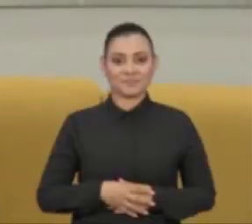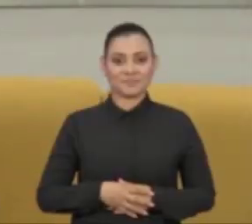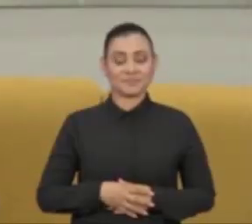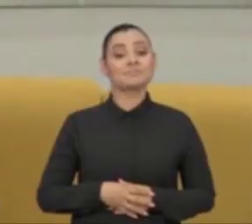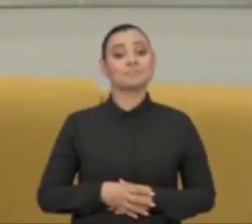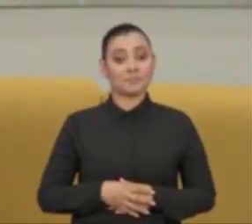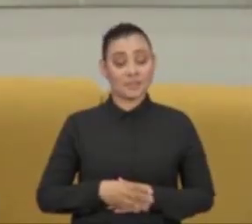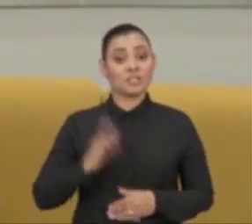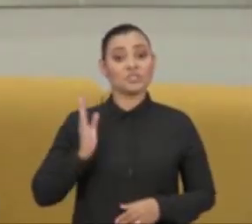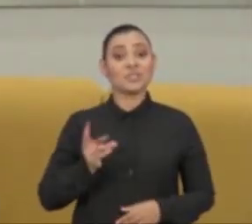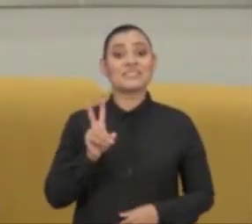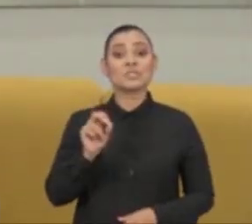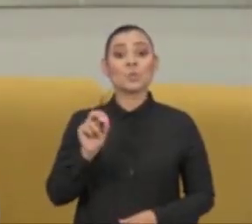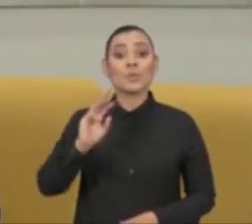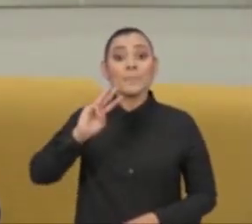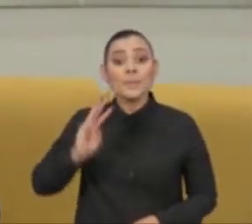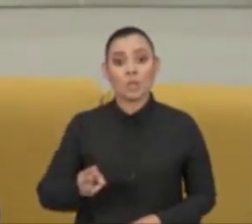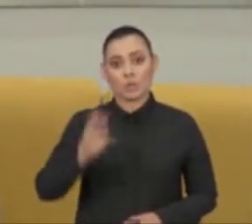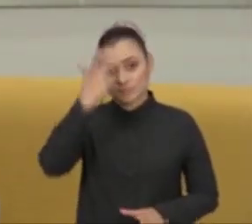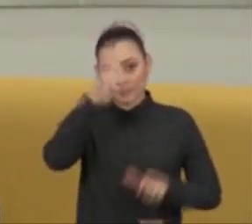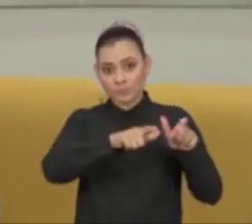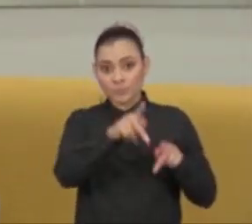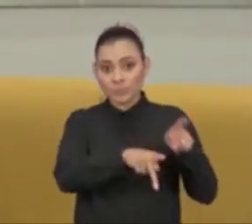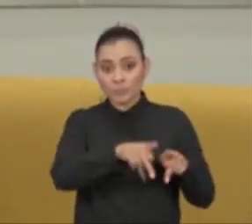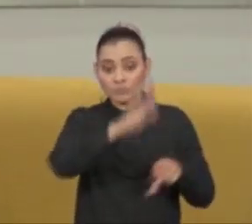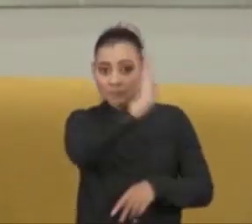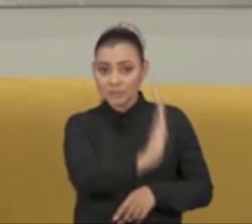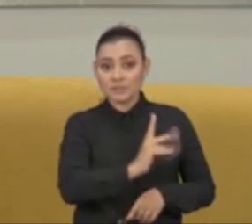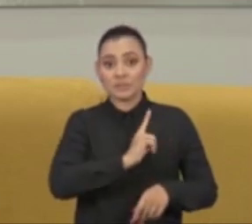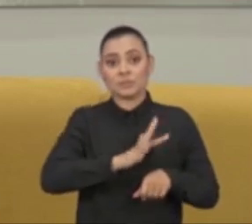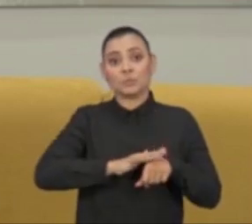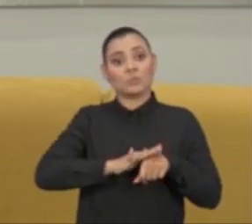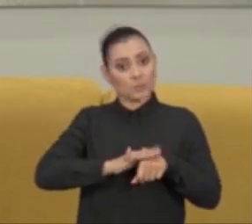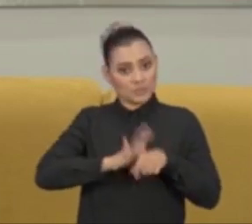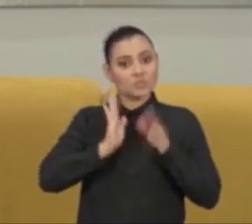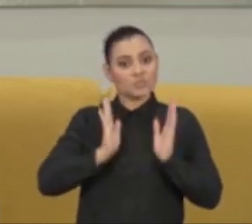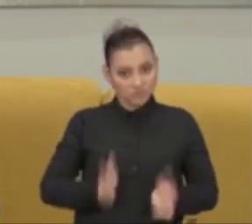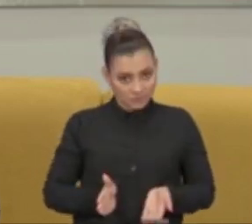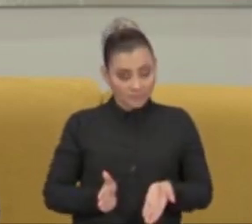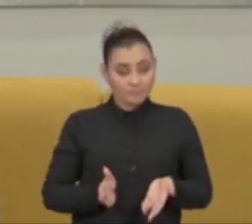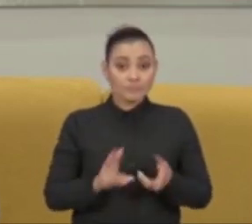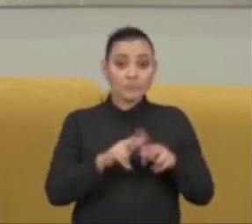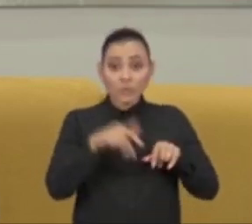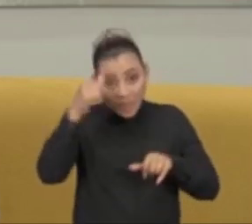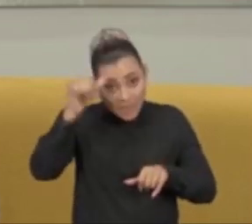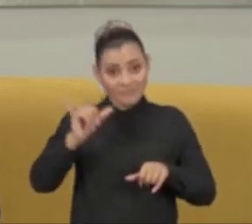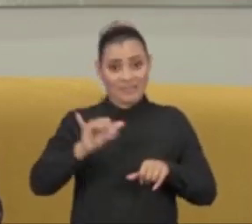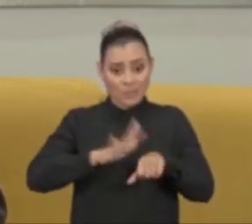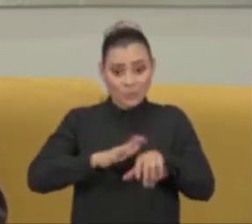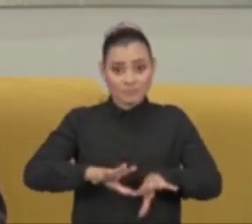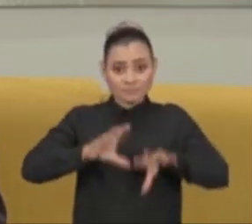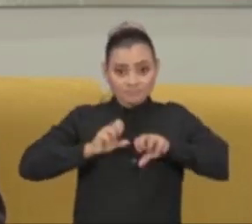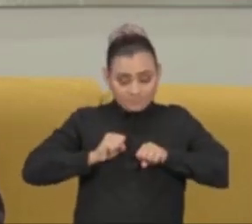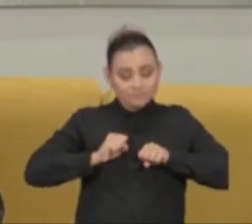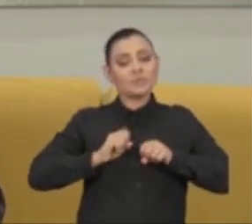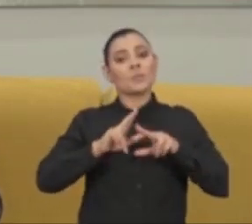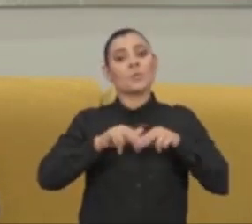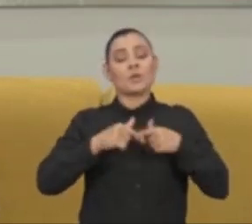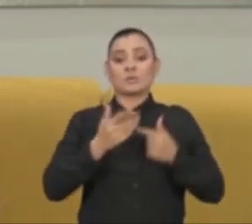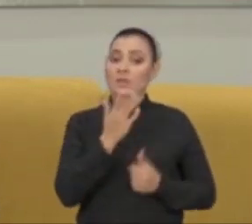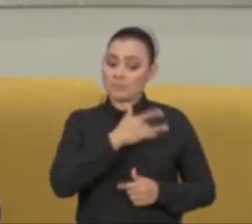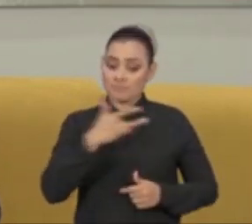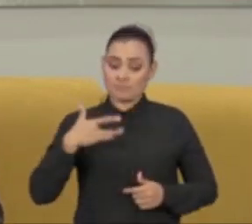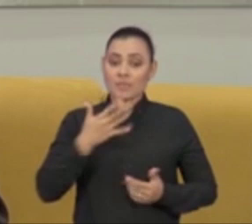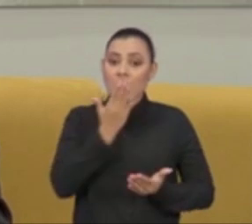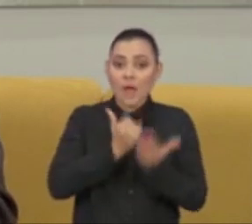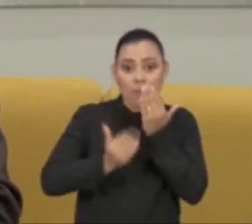Mais de 50 milhões de brasileiros têm alguma doença crônica. A prevenção depende de hábitos simples, como mudanças na